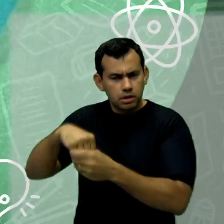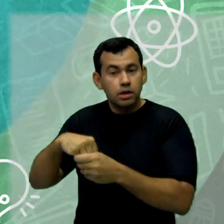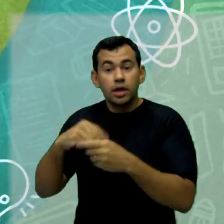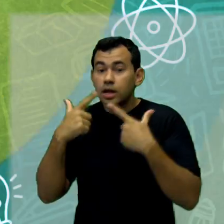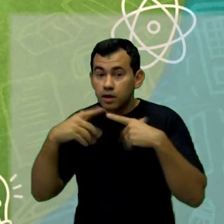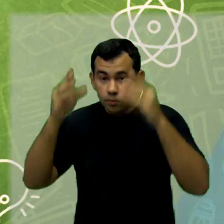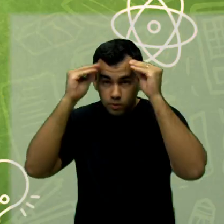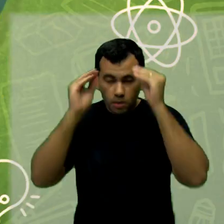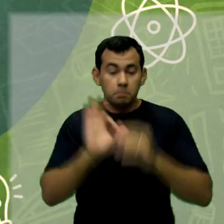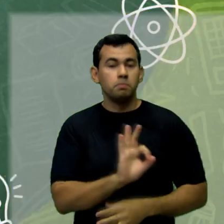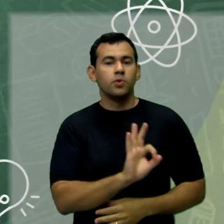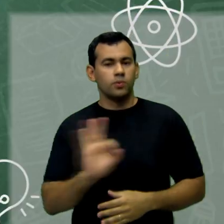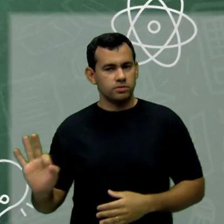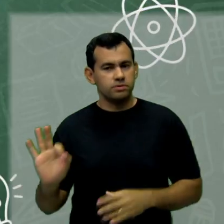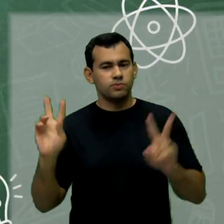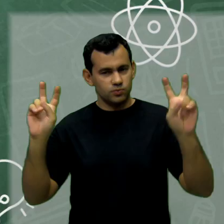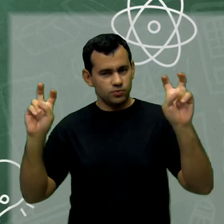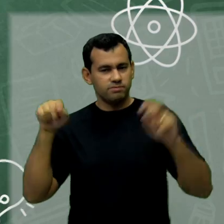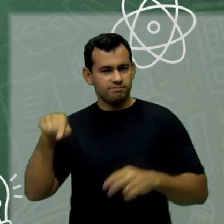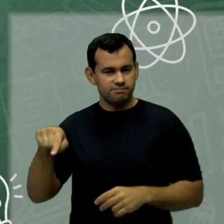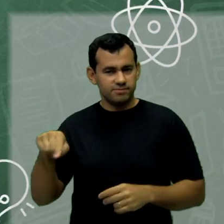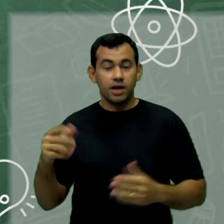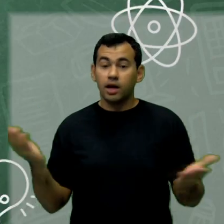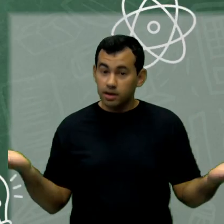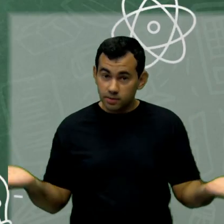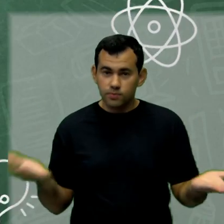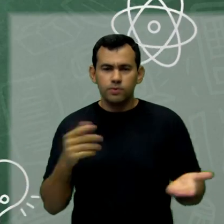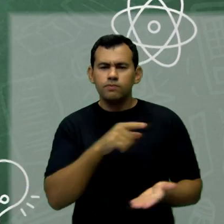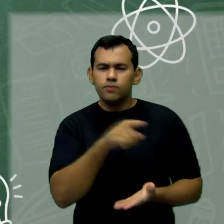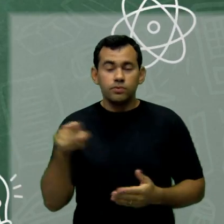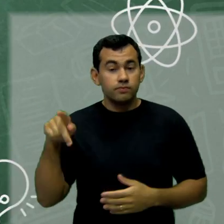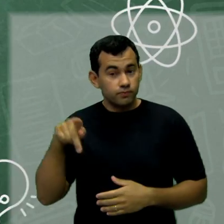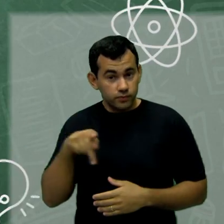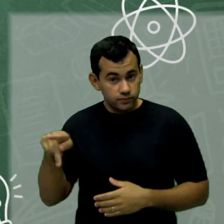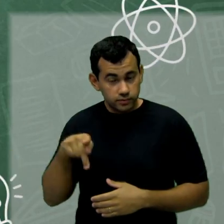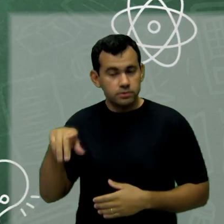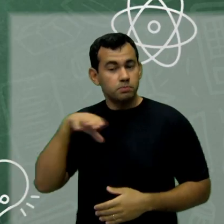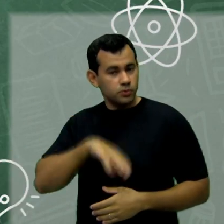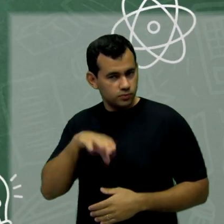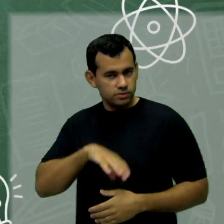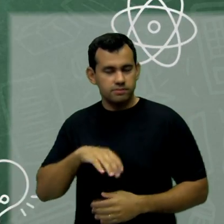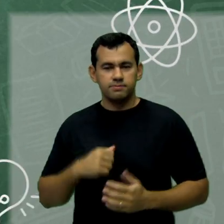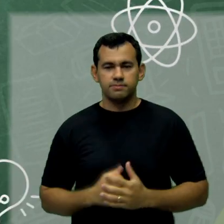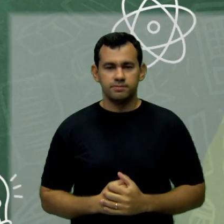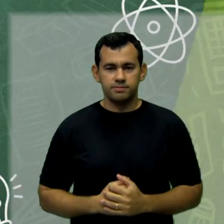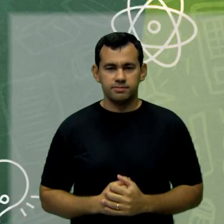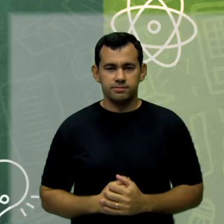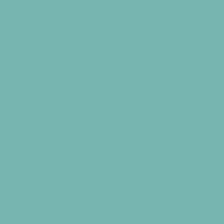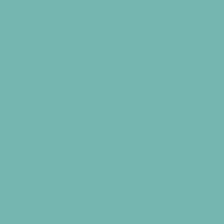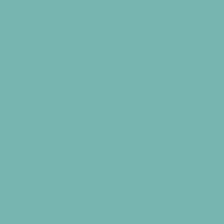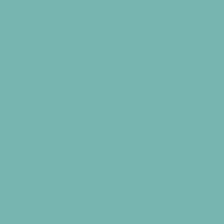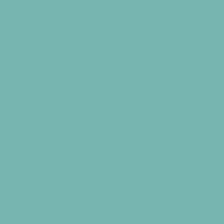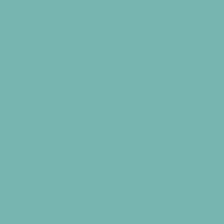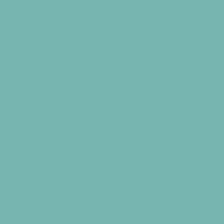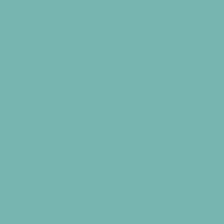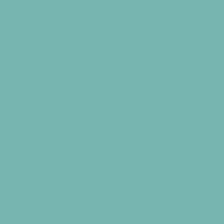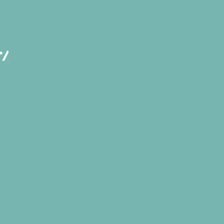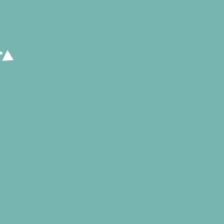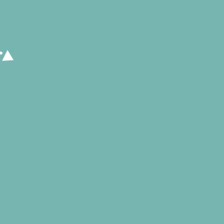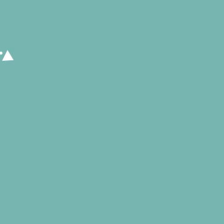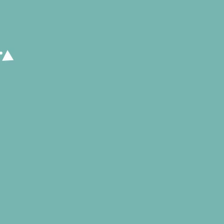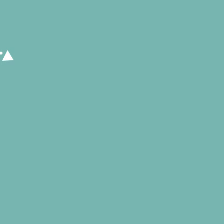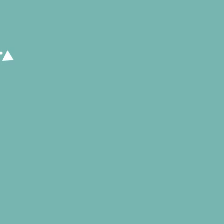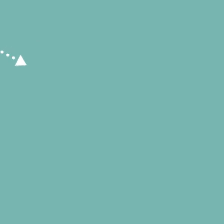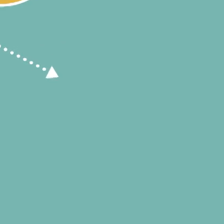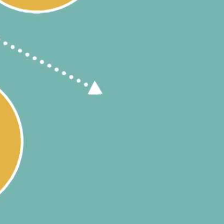pode cair na sua prova de linguagens, que é o modernismo. Então, com vocês, professora Dani Mesquita.